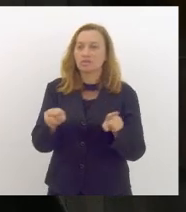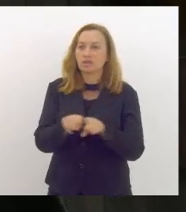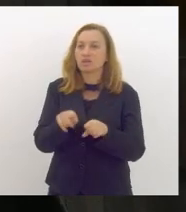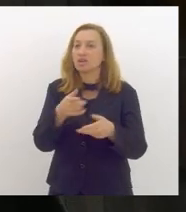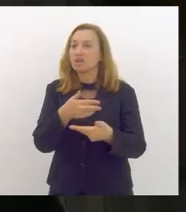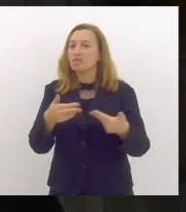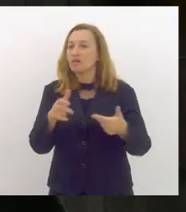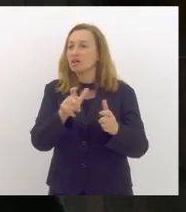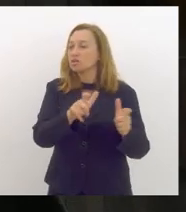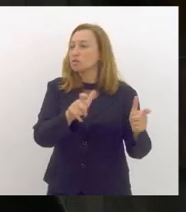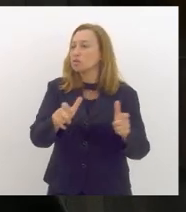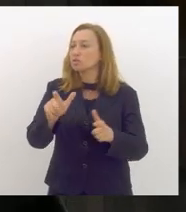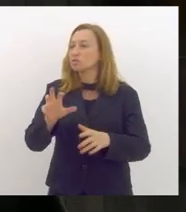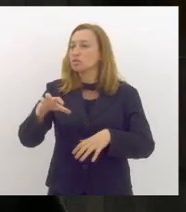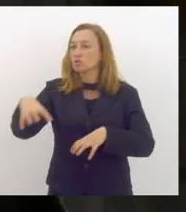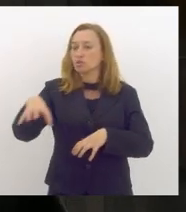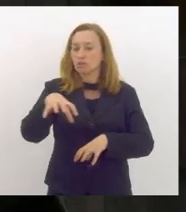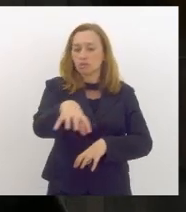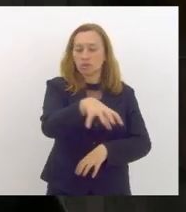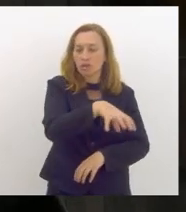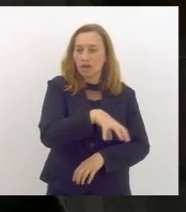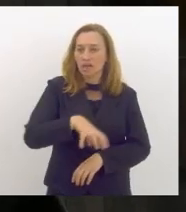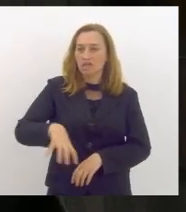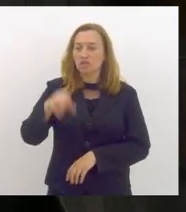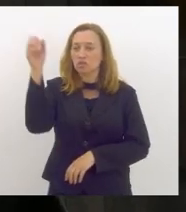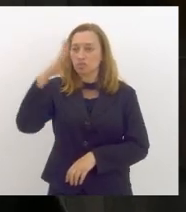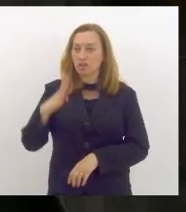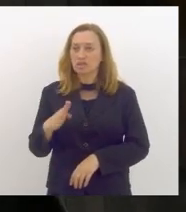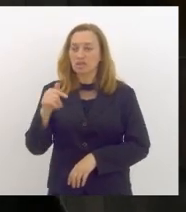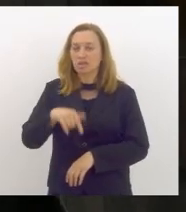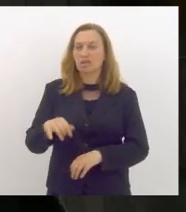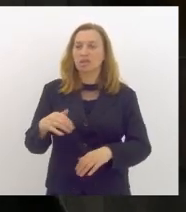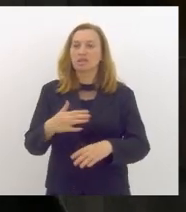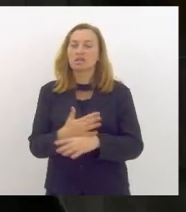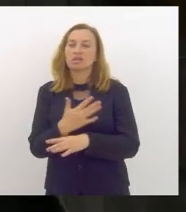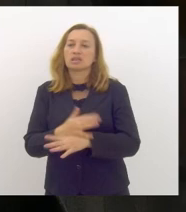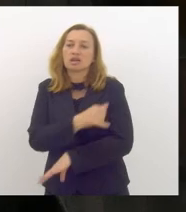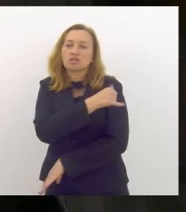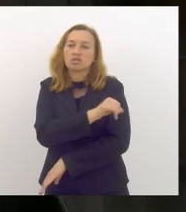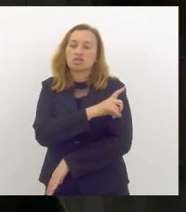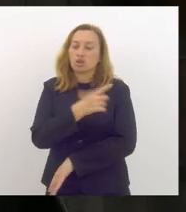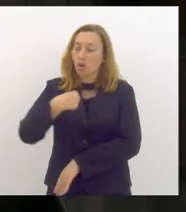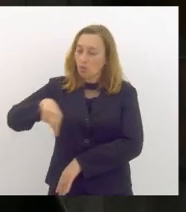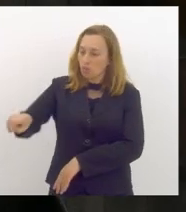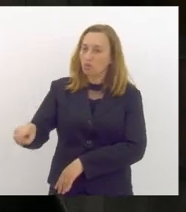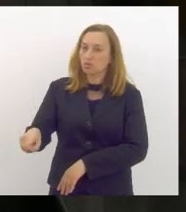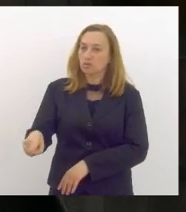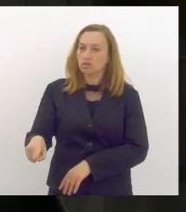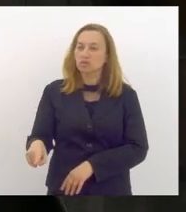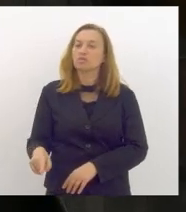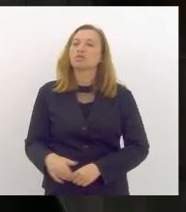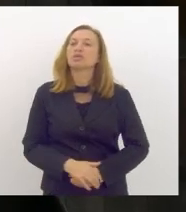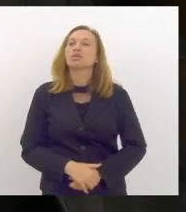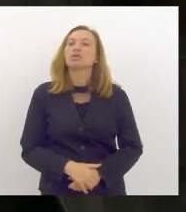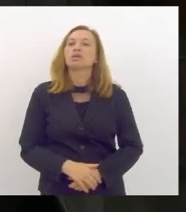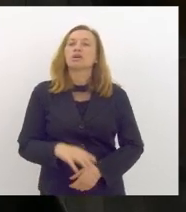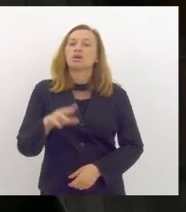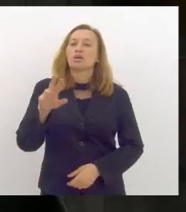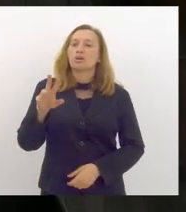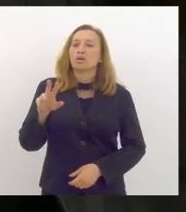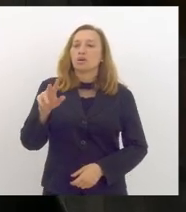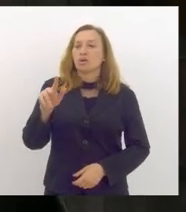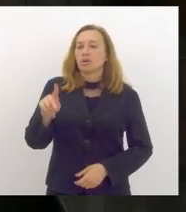em vários outros pontos do Brasil inclusive aqui na cidade do Rio de Janeiro onde eu estive nos pilotis da